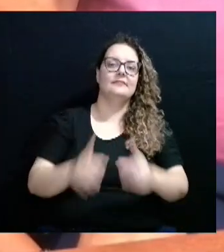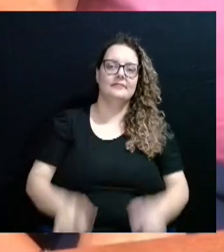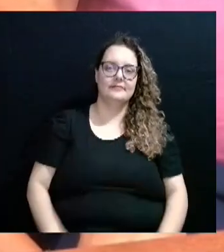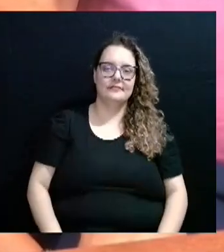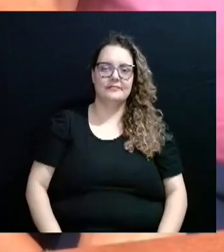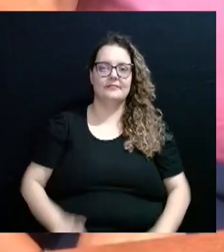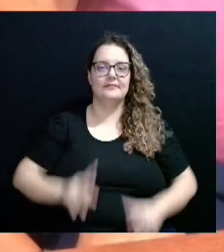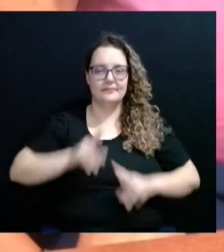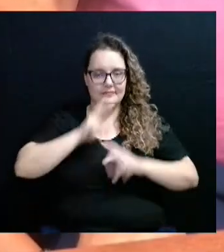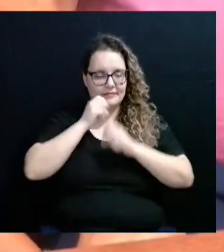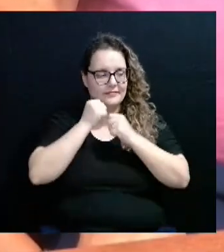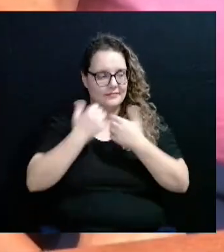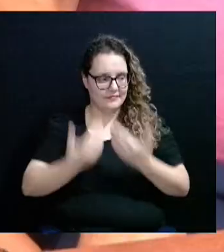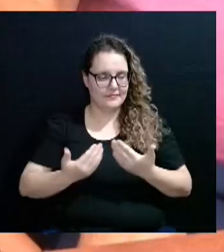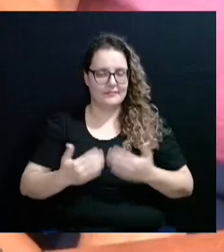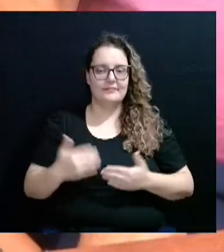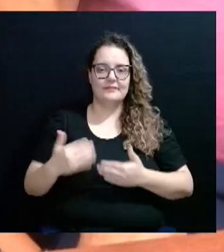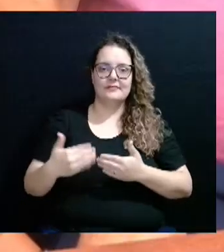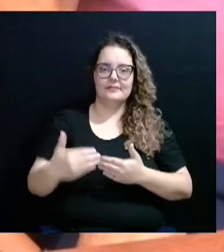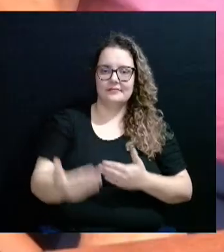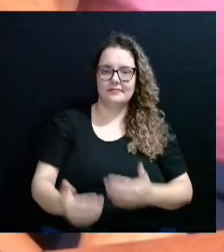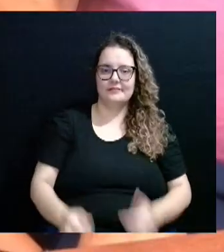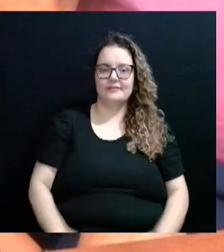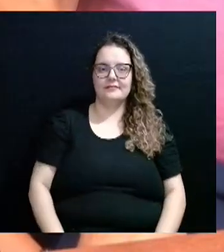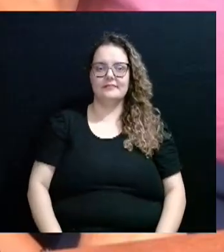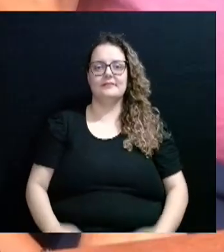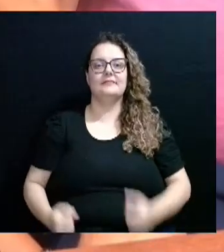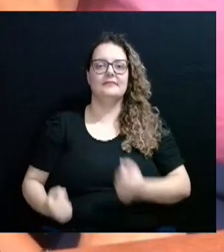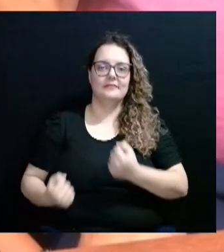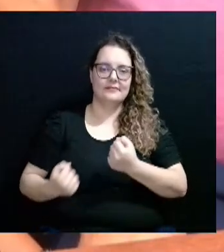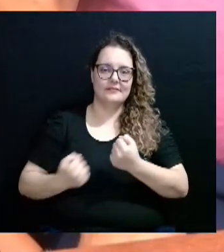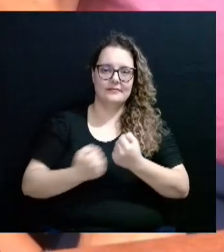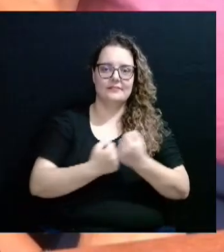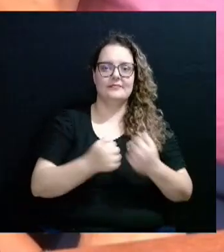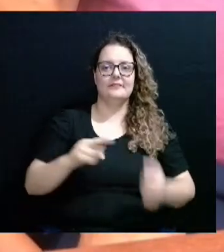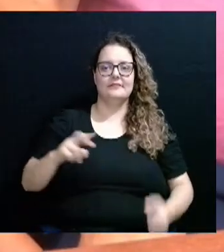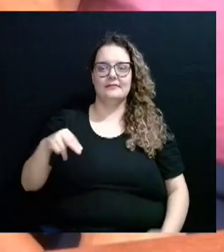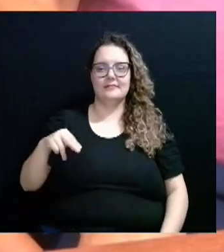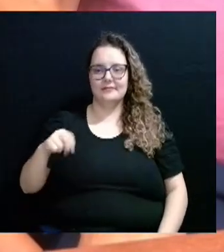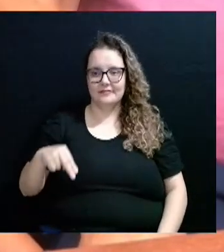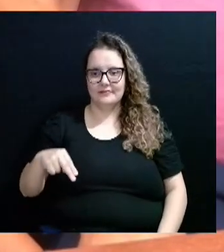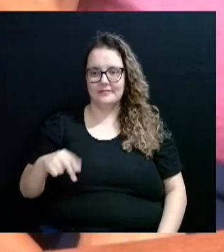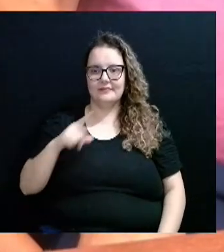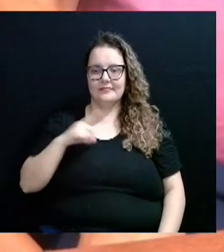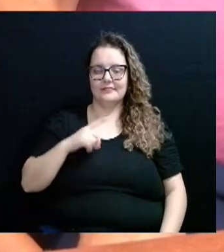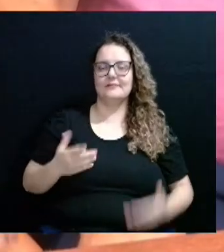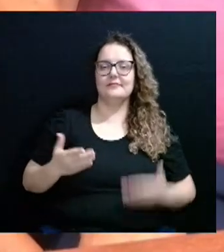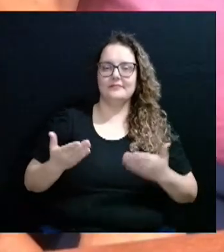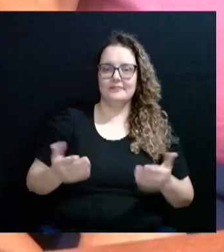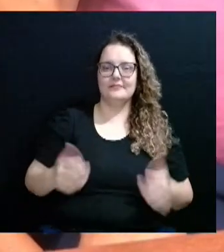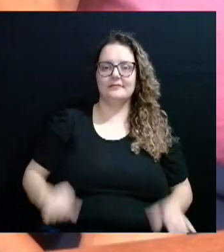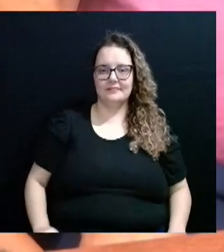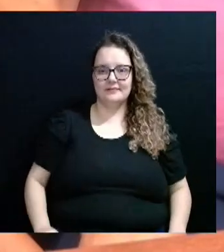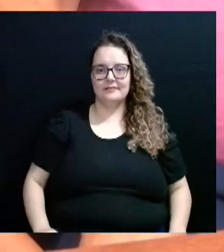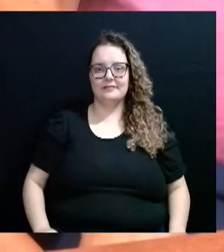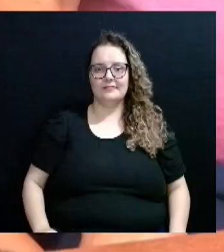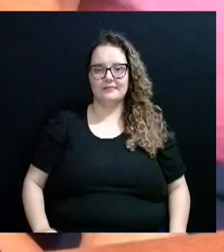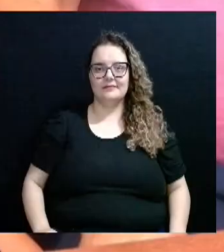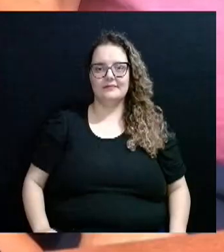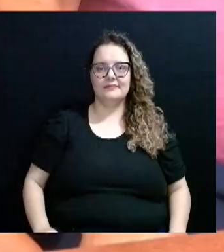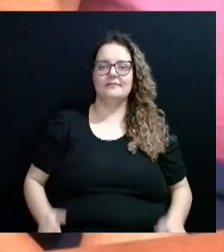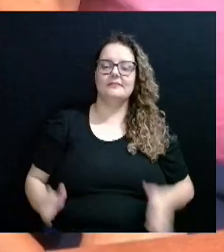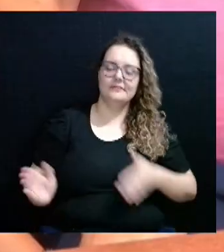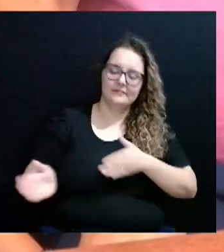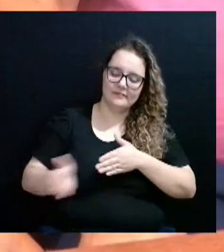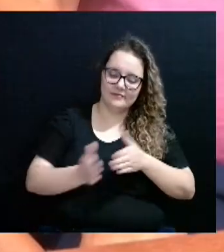passa, assim, também pelo apoio que o Renan tem dado e por essa caminhada que a gente está aí